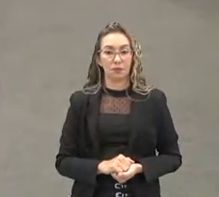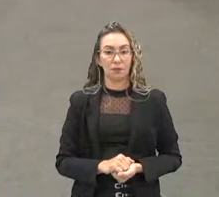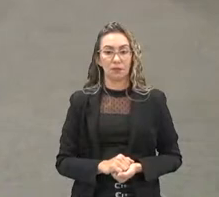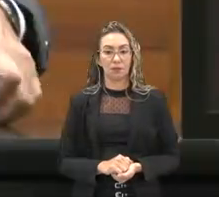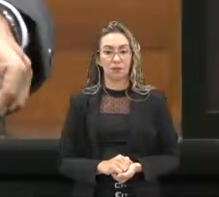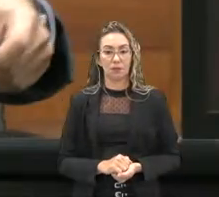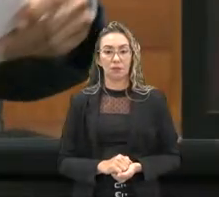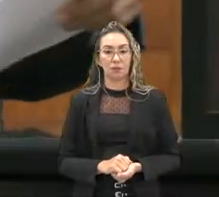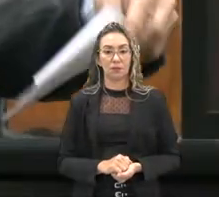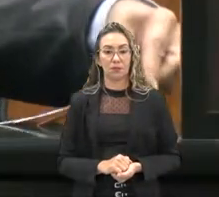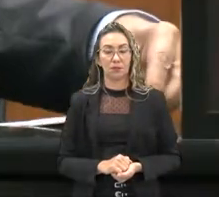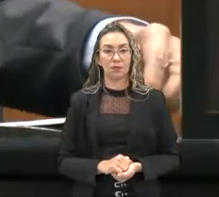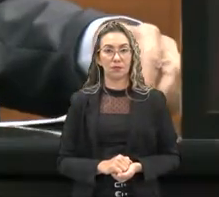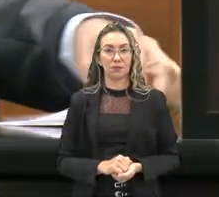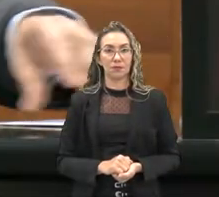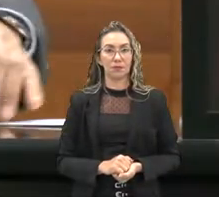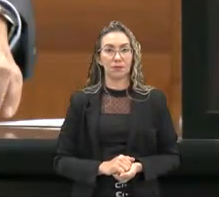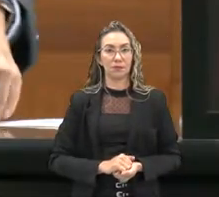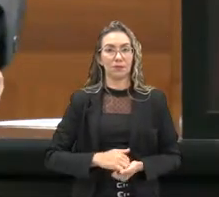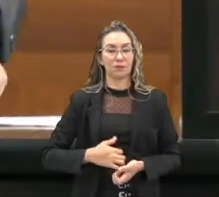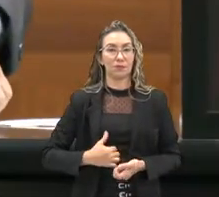Quem mais está aí?